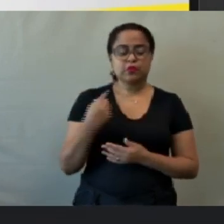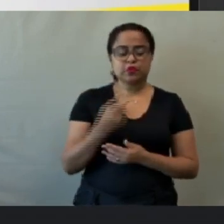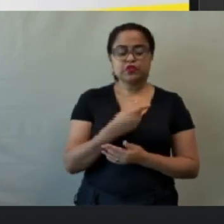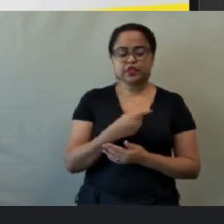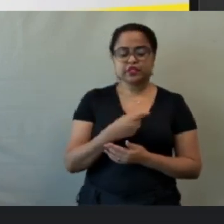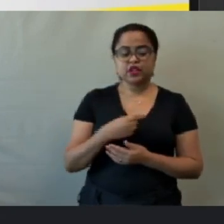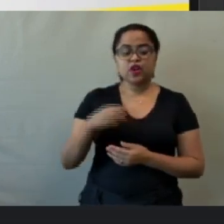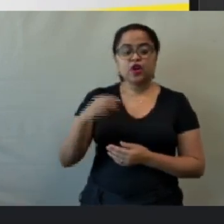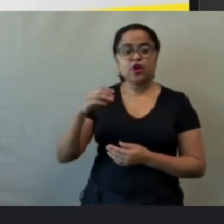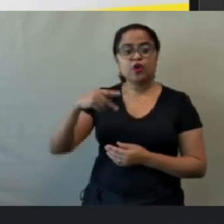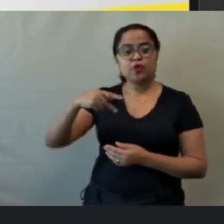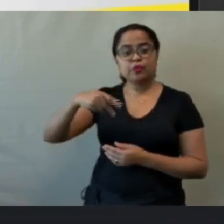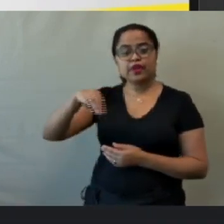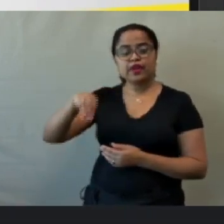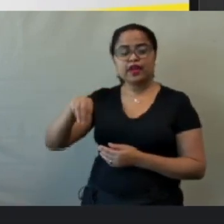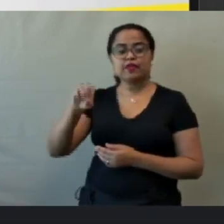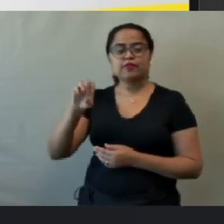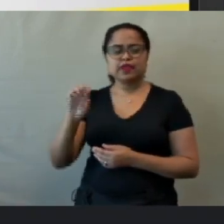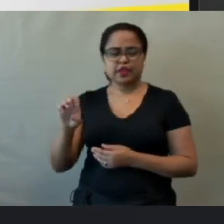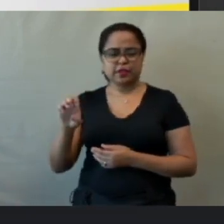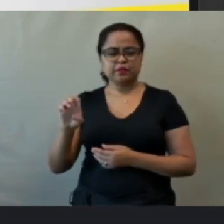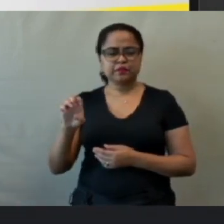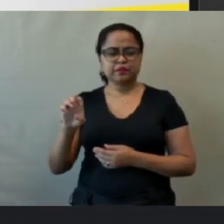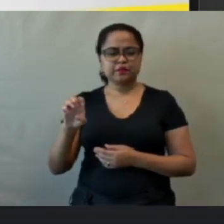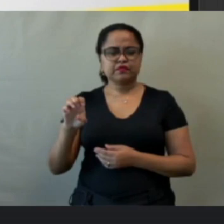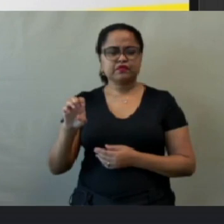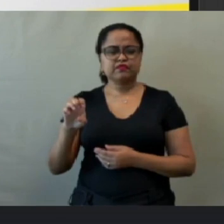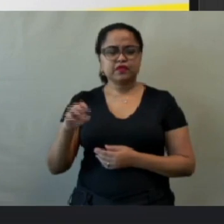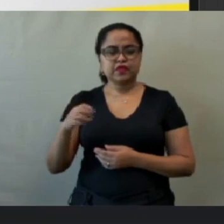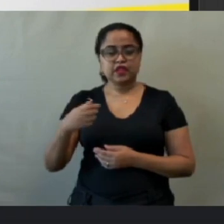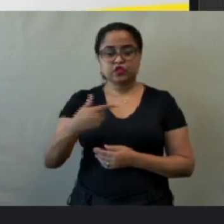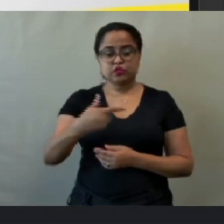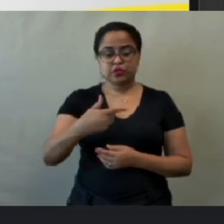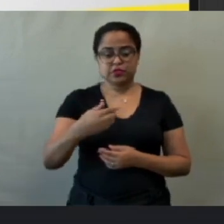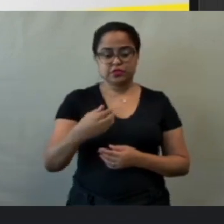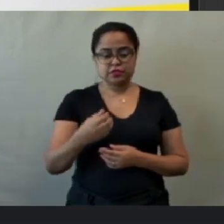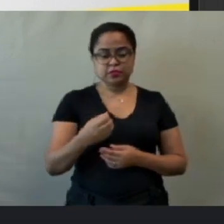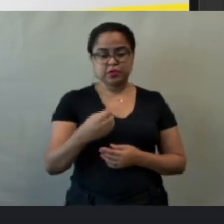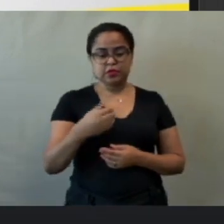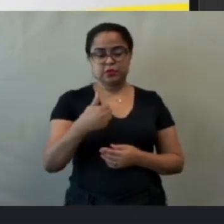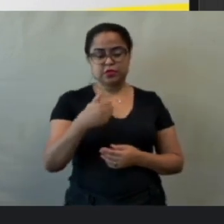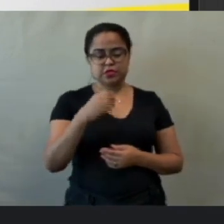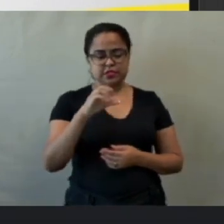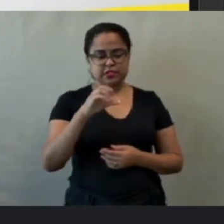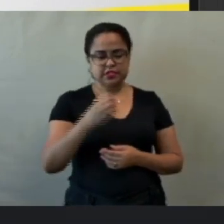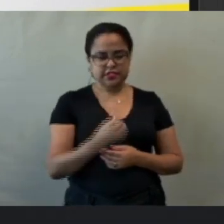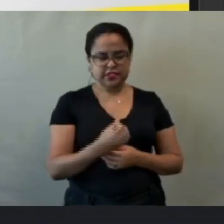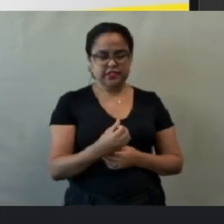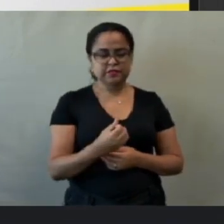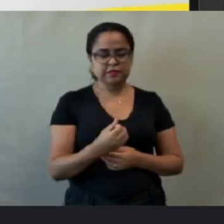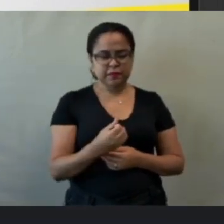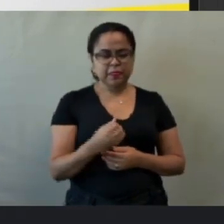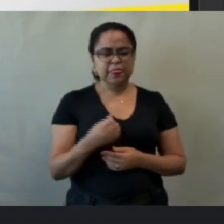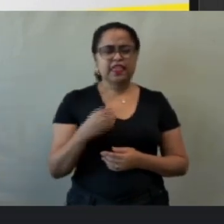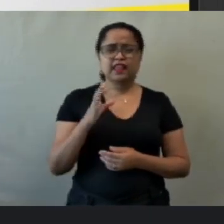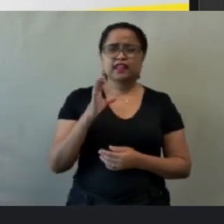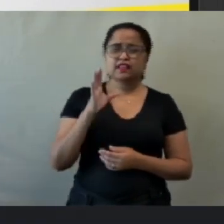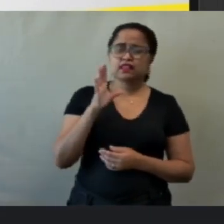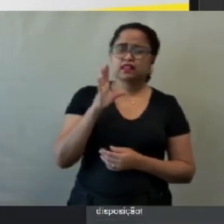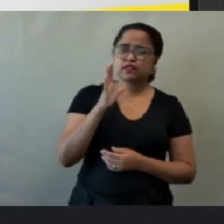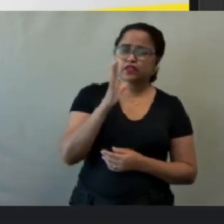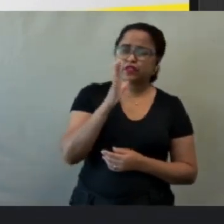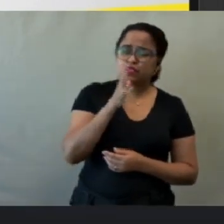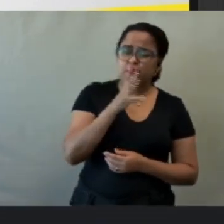Municipal de Educação, em 2016, demorou muito tempo, assim, já tinha demorado tempo o plano, o municipal, porque se ateve muito a